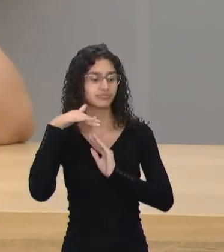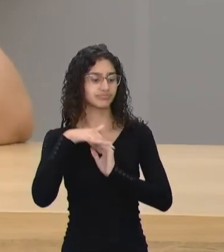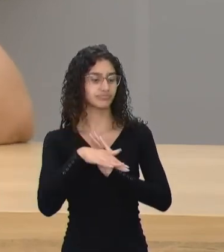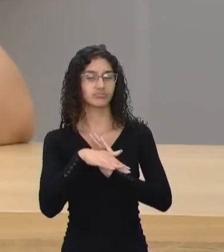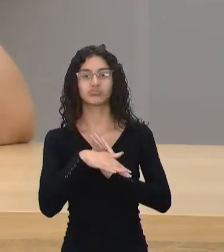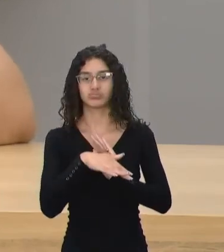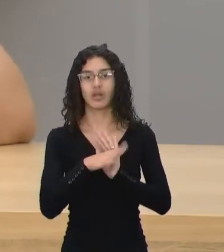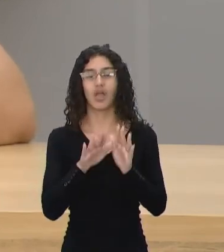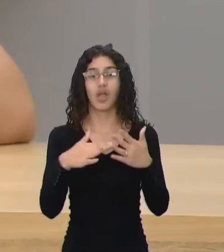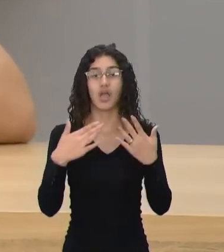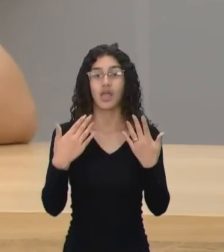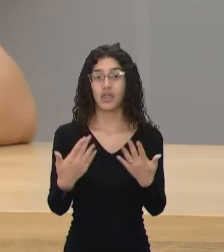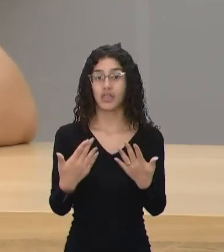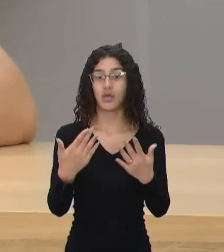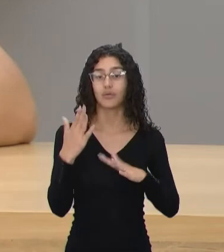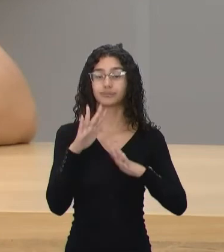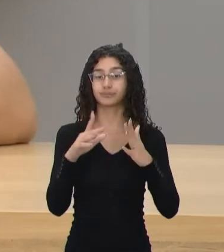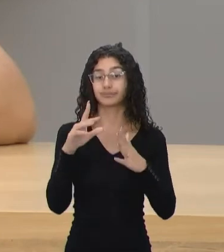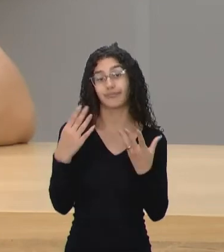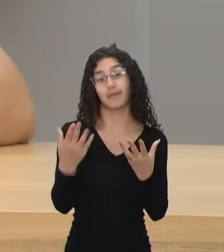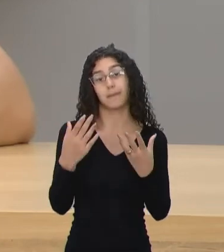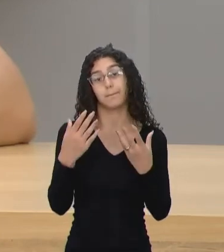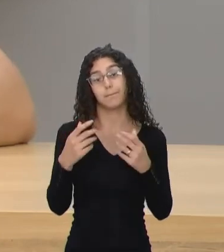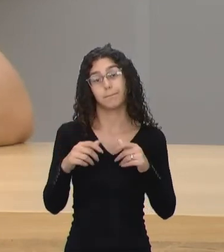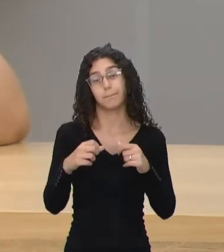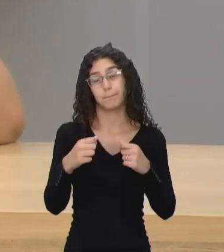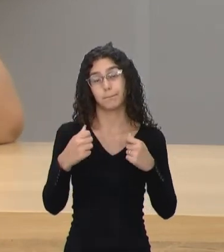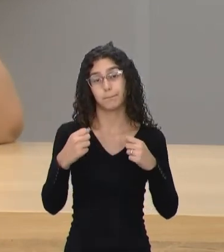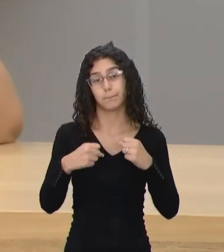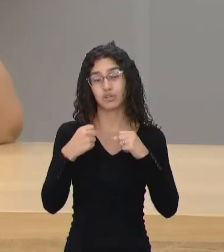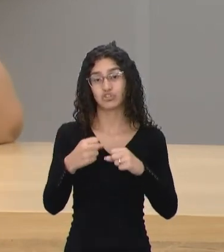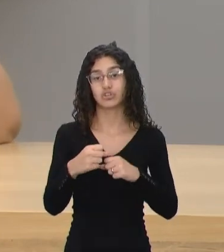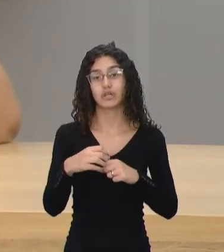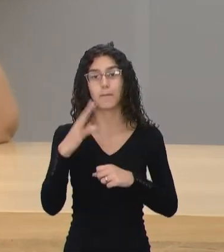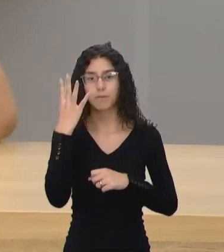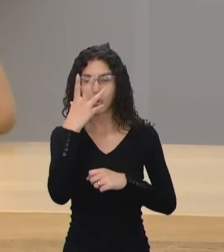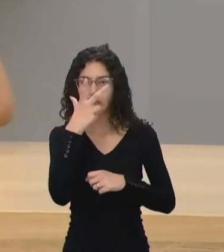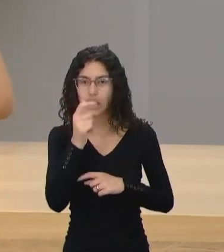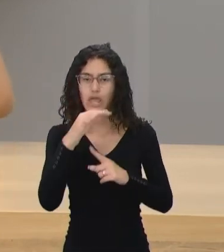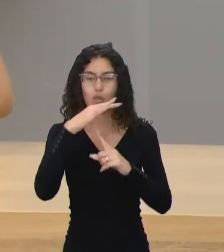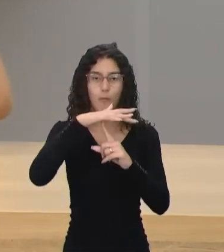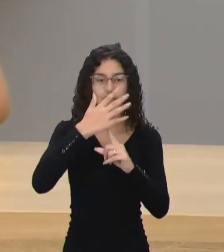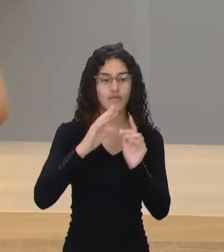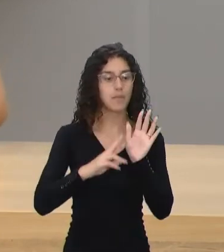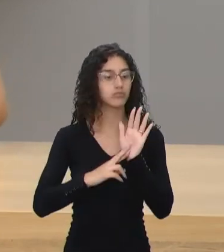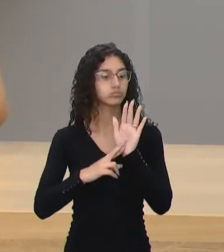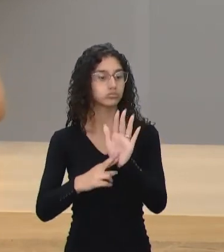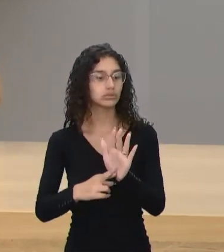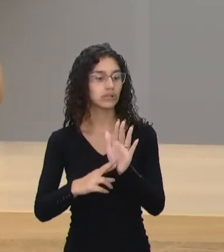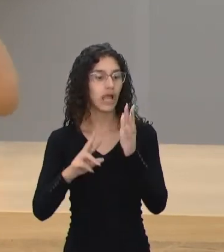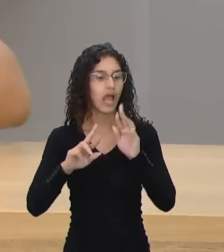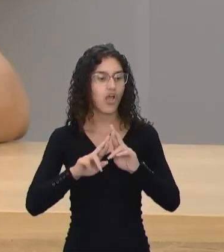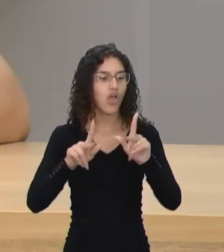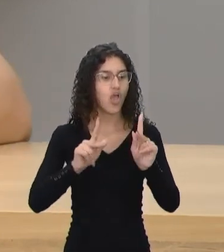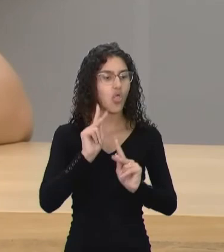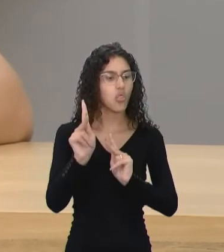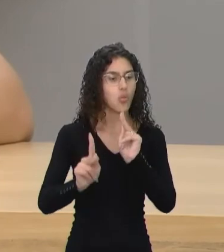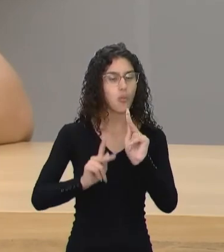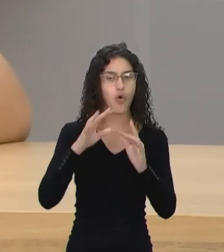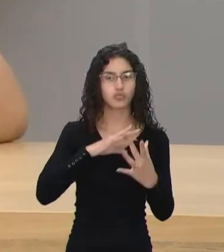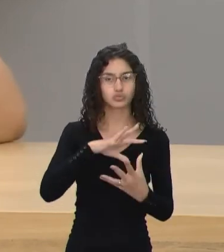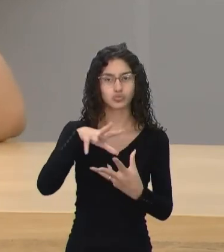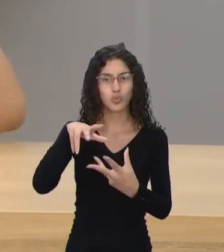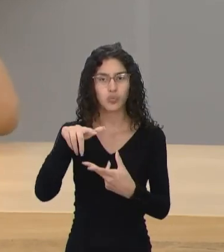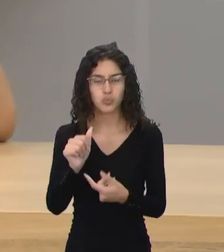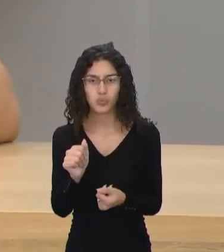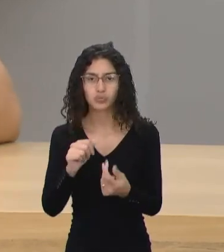inferiores. Então, algo que era para ser bonito, que era para ser uma feira, que era para mostrar os povos do mundo, né,